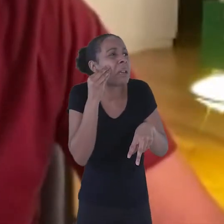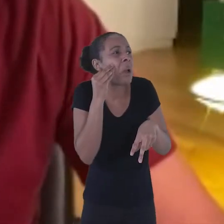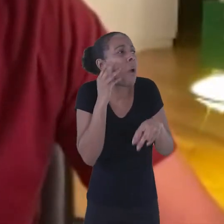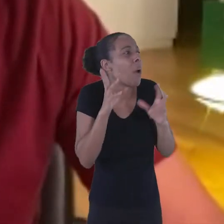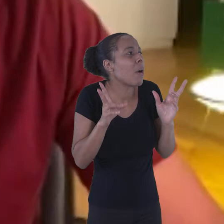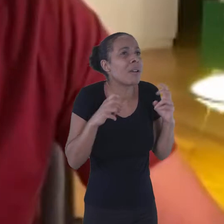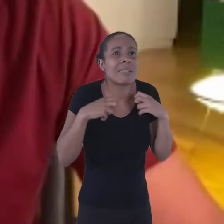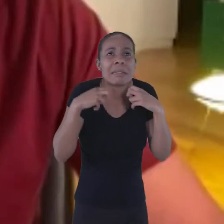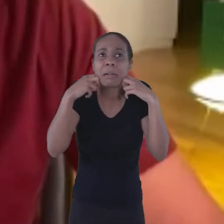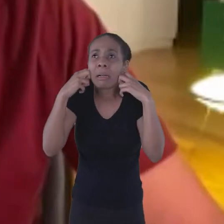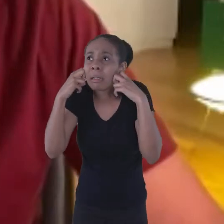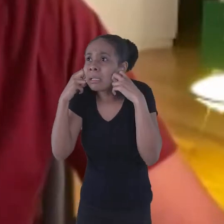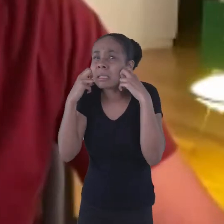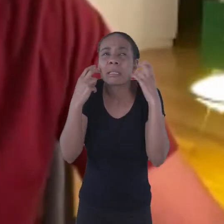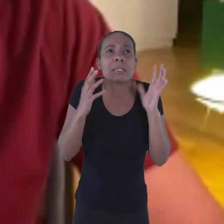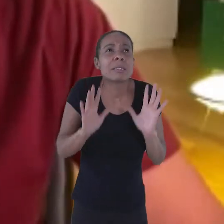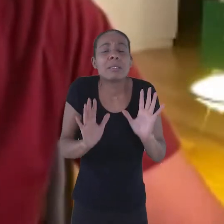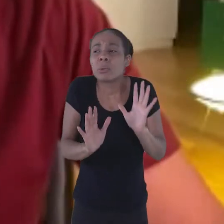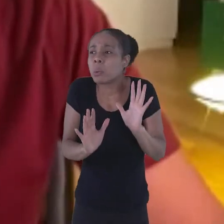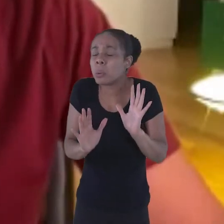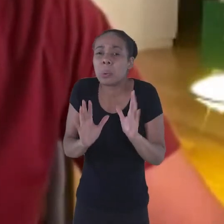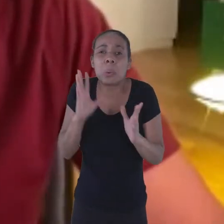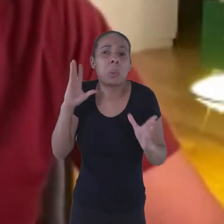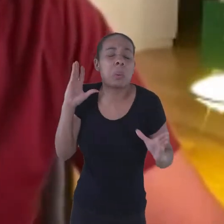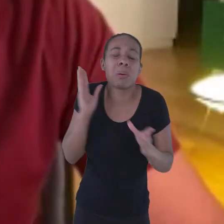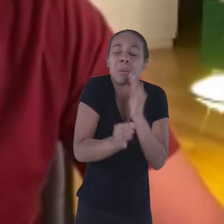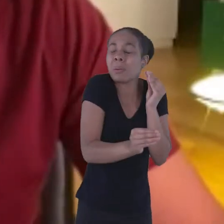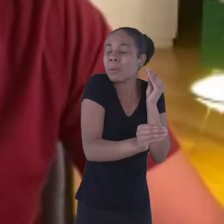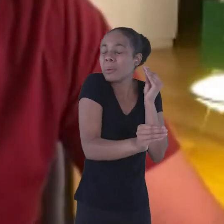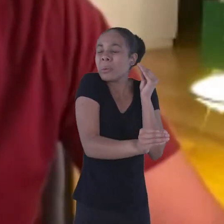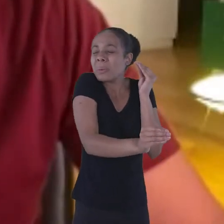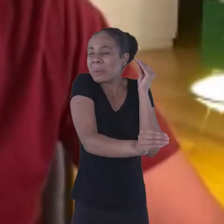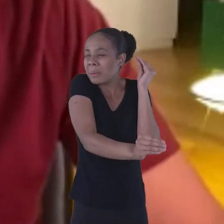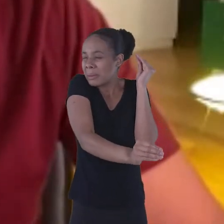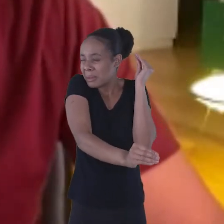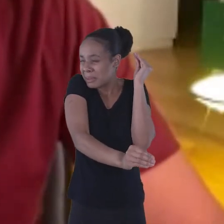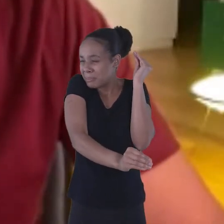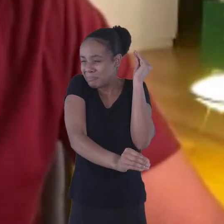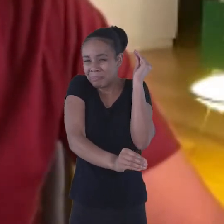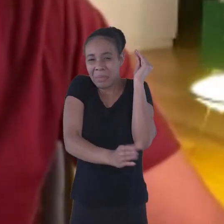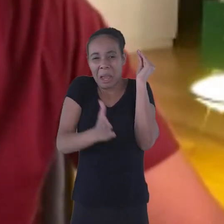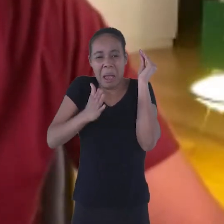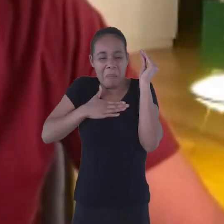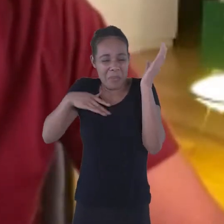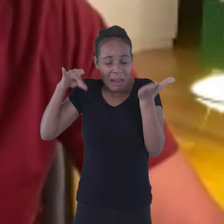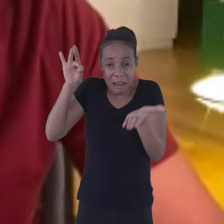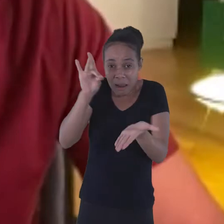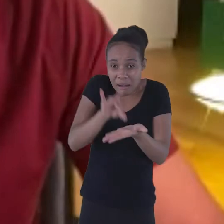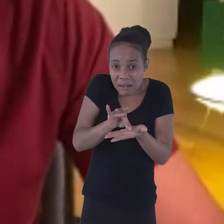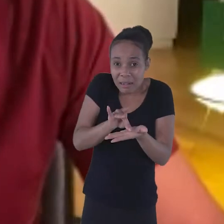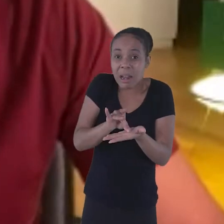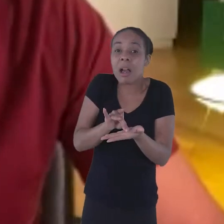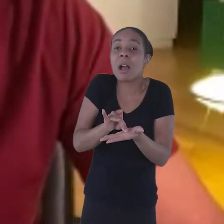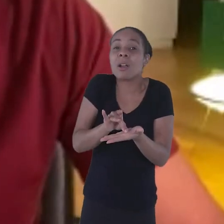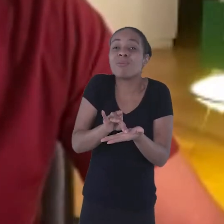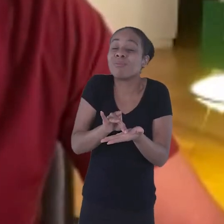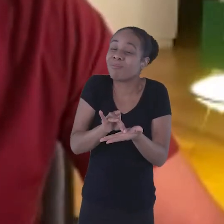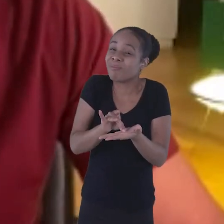leve e garboso na terra do que posso ser. Minha realidade é a mentira e vou mentir até